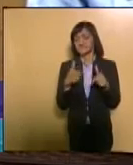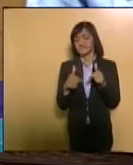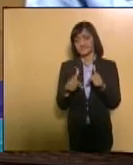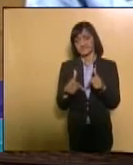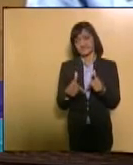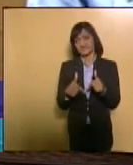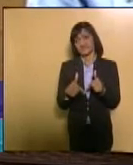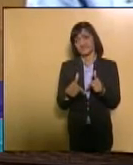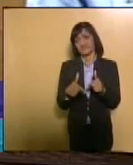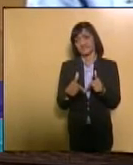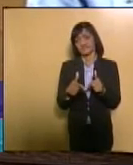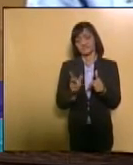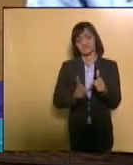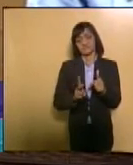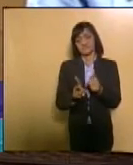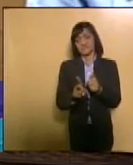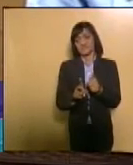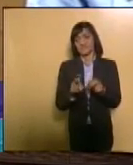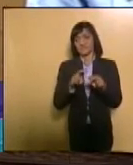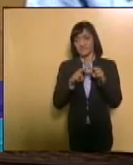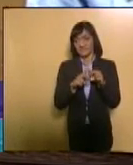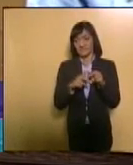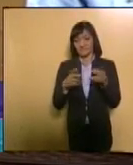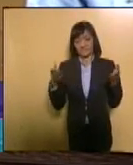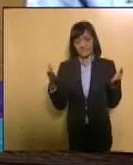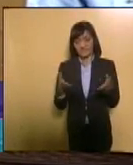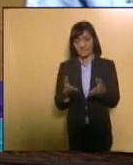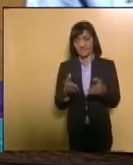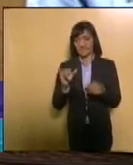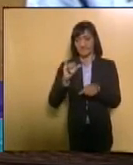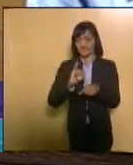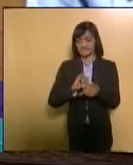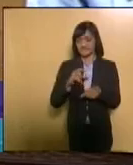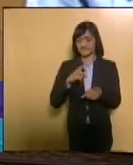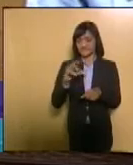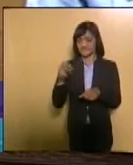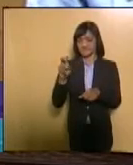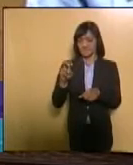gão integrada então na capital H uma ru